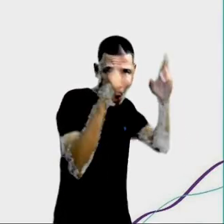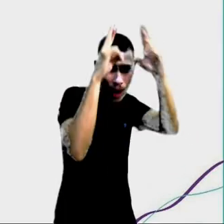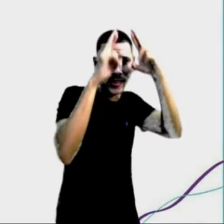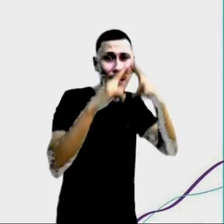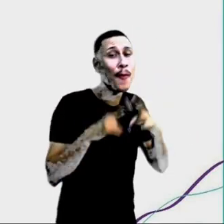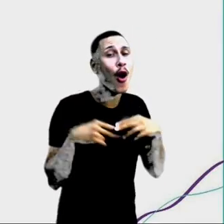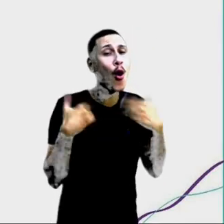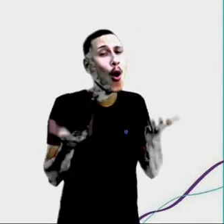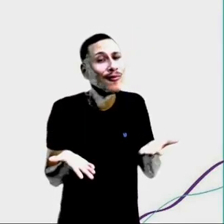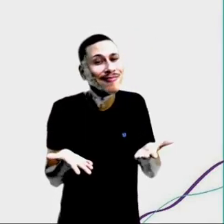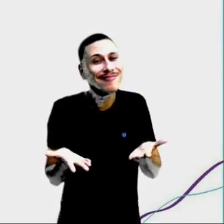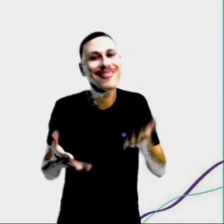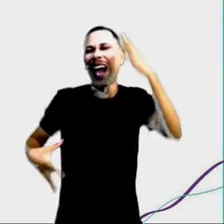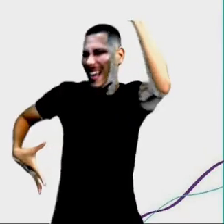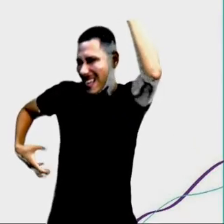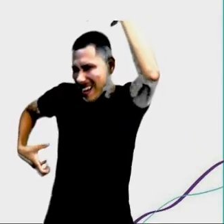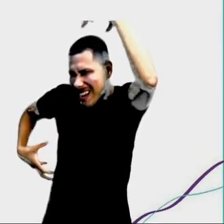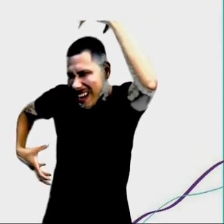macaco.